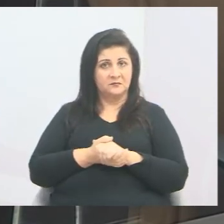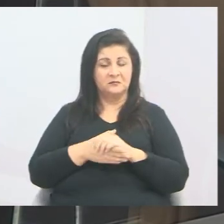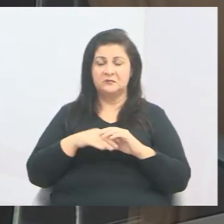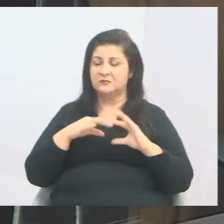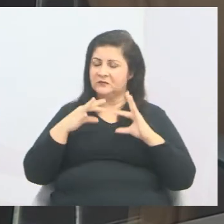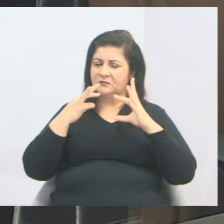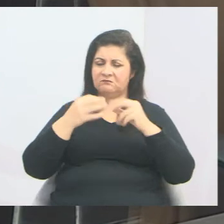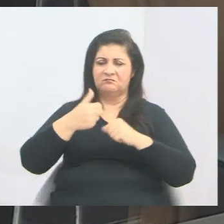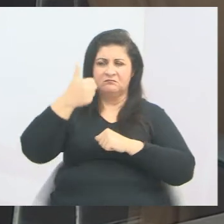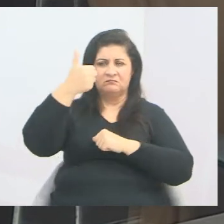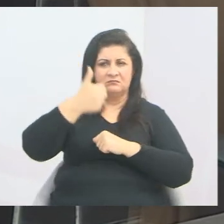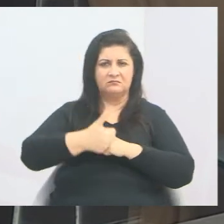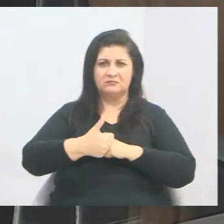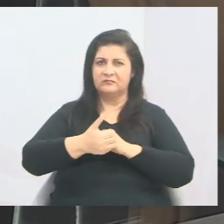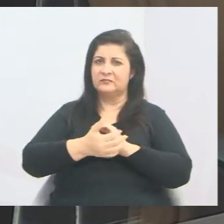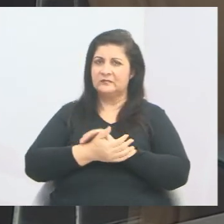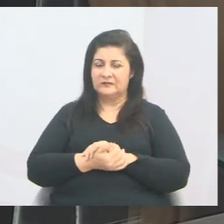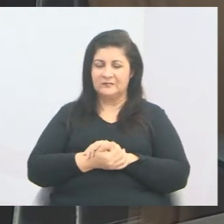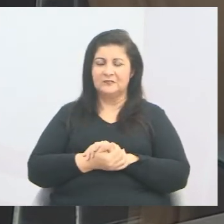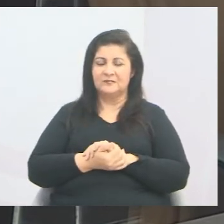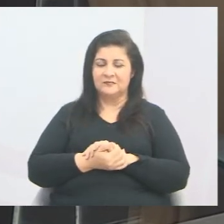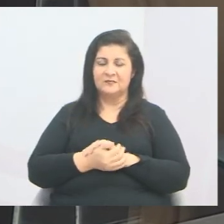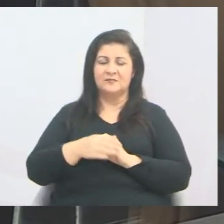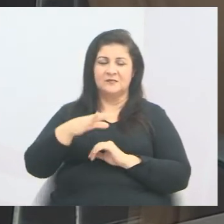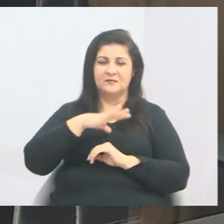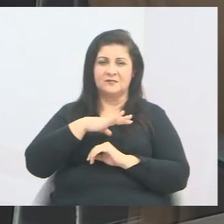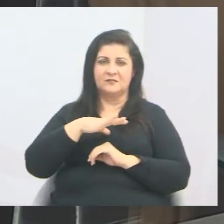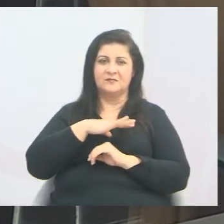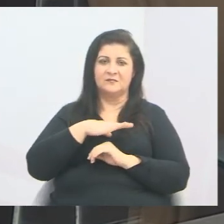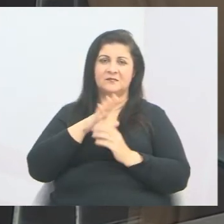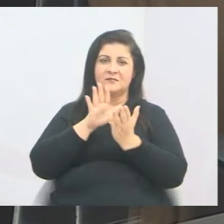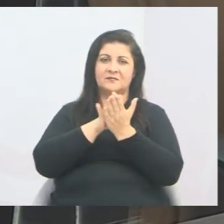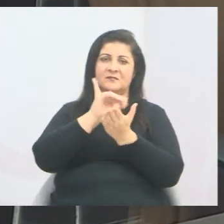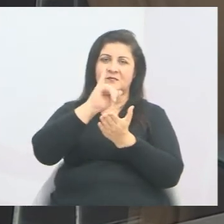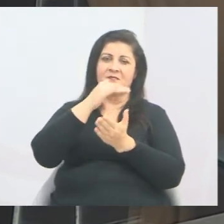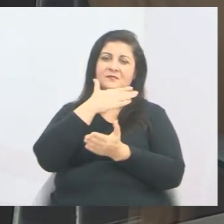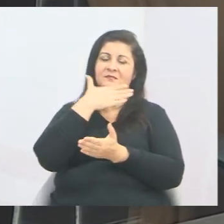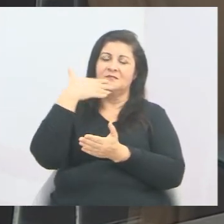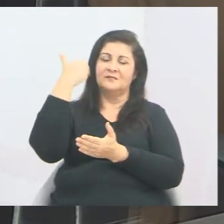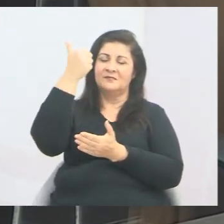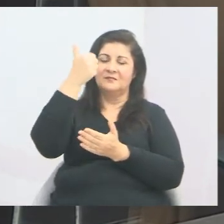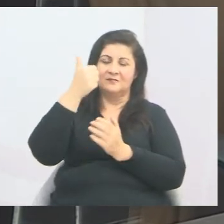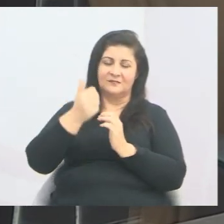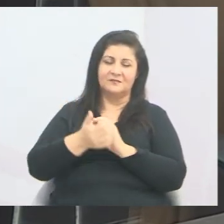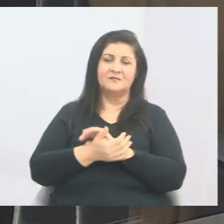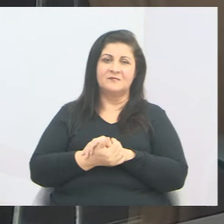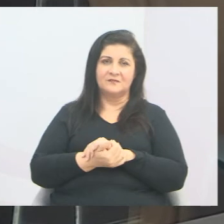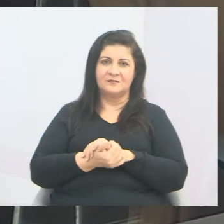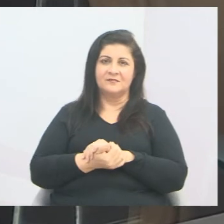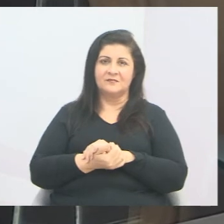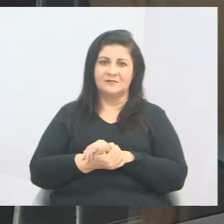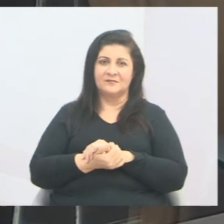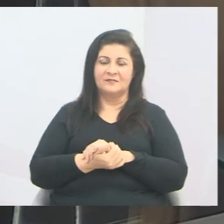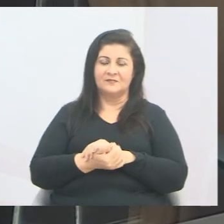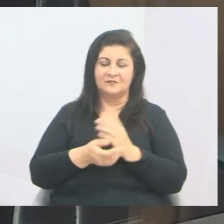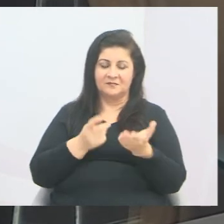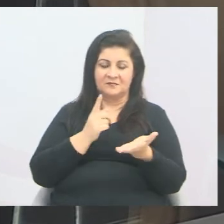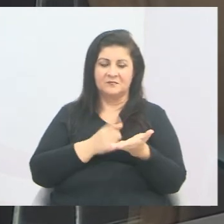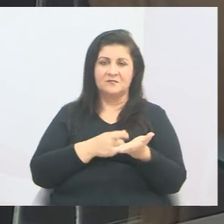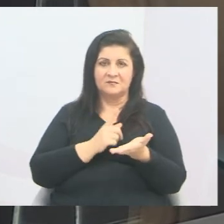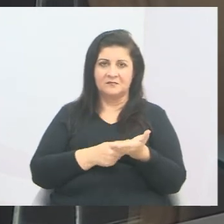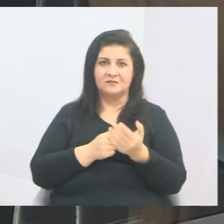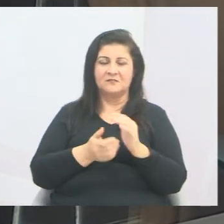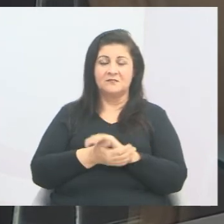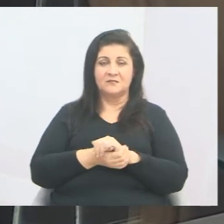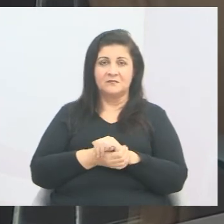para caminhar para uma Jacareí melhor. E isso é o comprometimento assumido. E quero